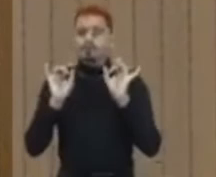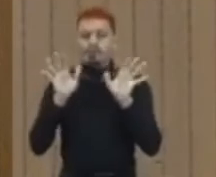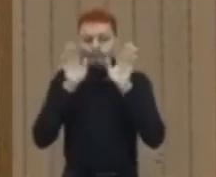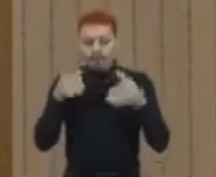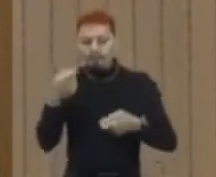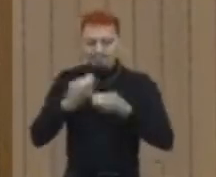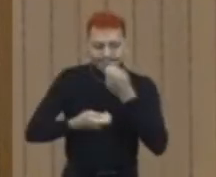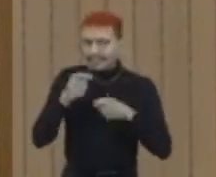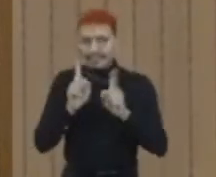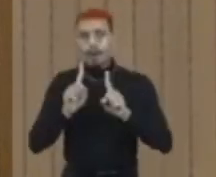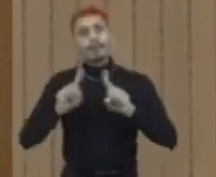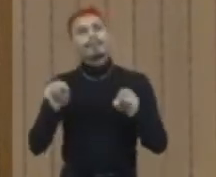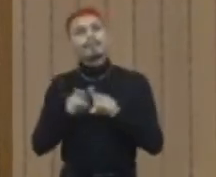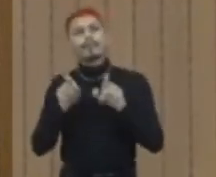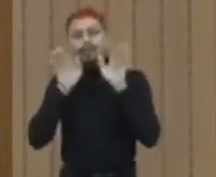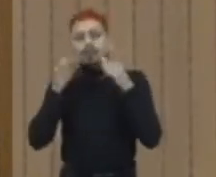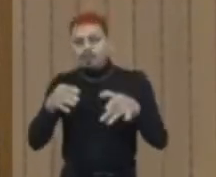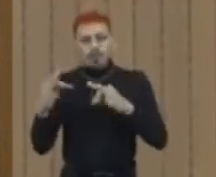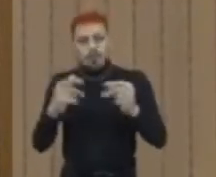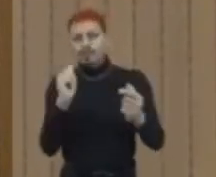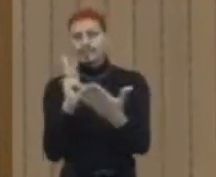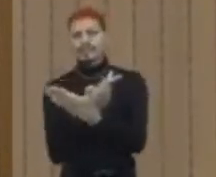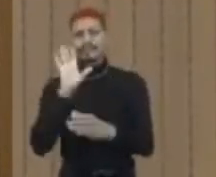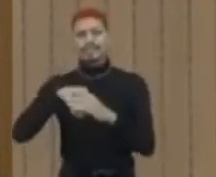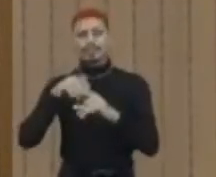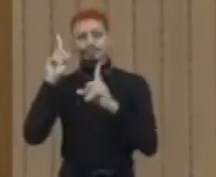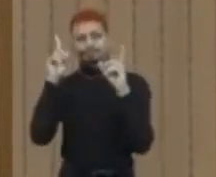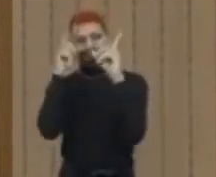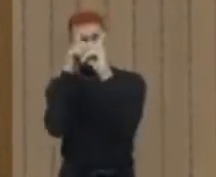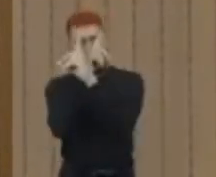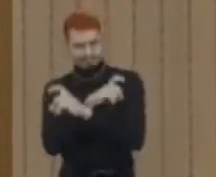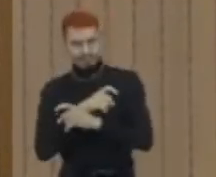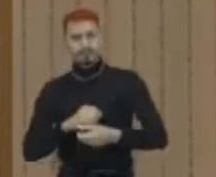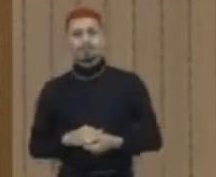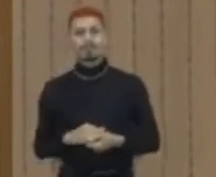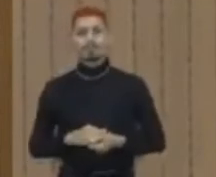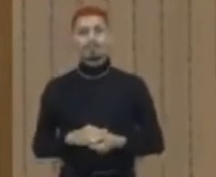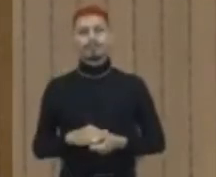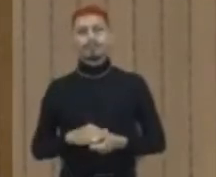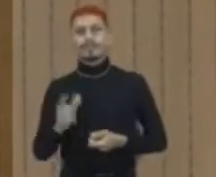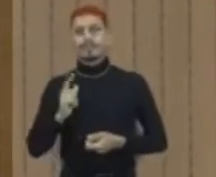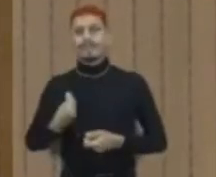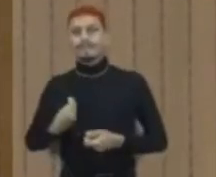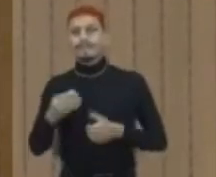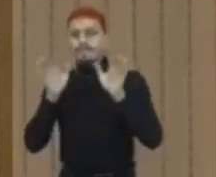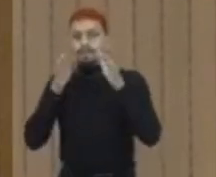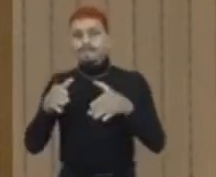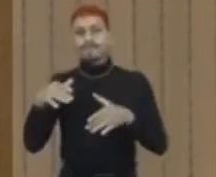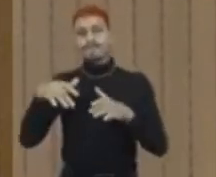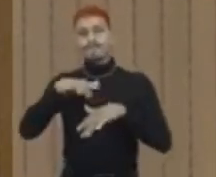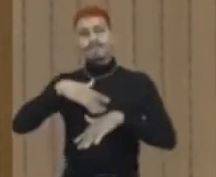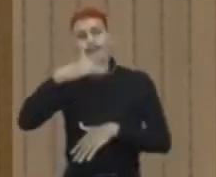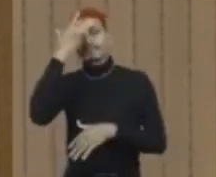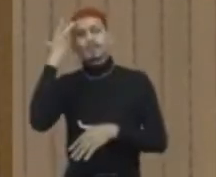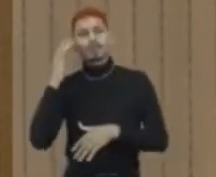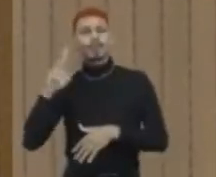mas principalmente para a questão funcional diante das dificuldades que são enfrentadas pelos promotores, pelos procuradores da República que trabalham